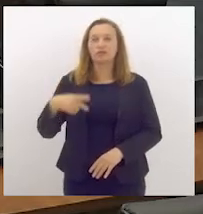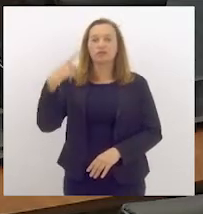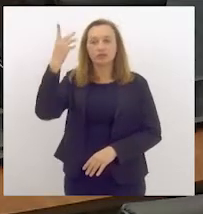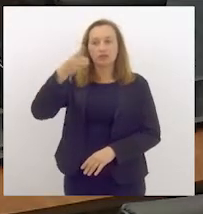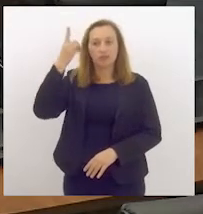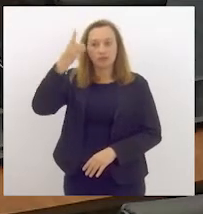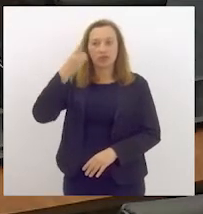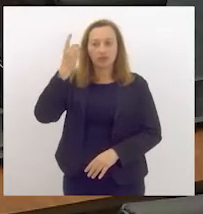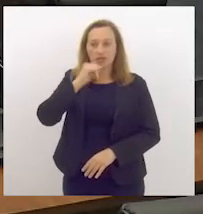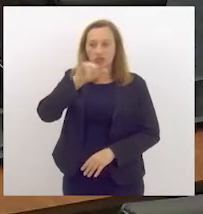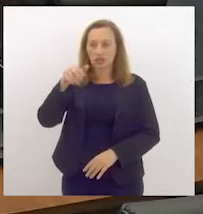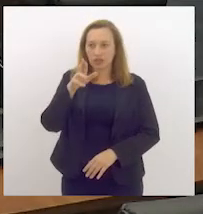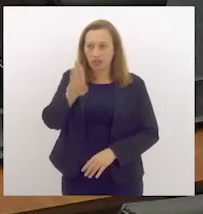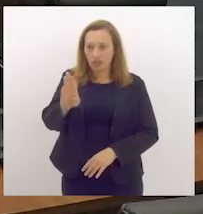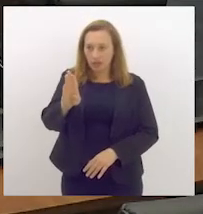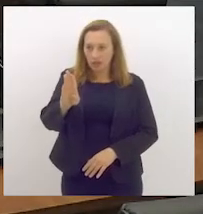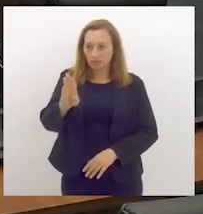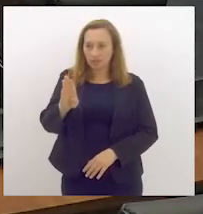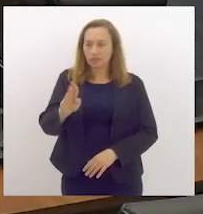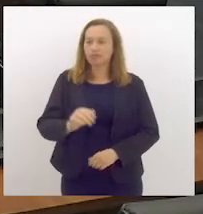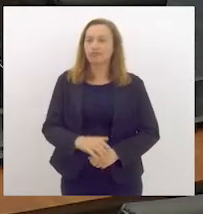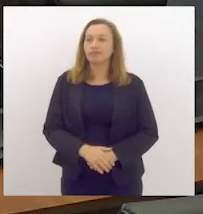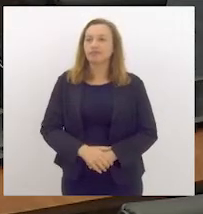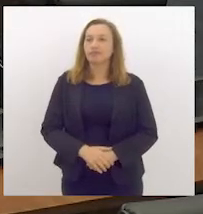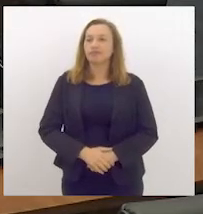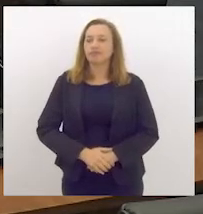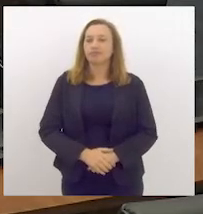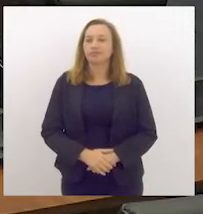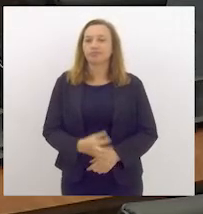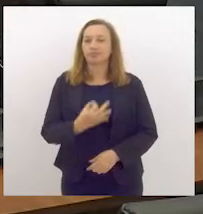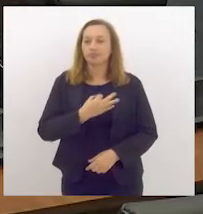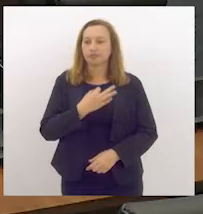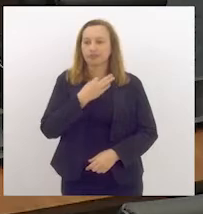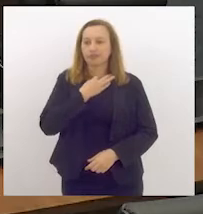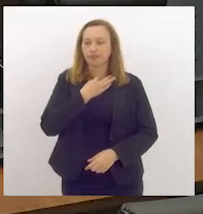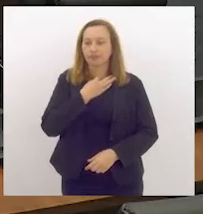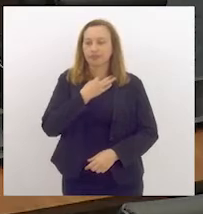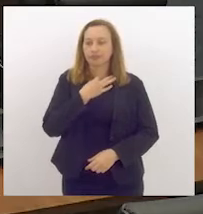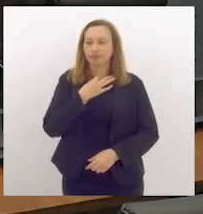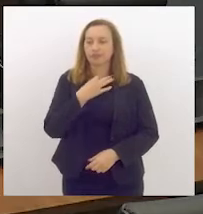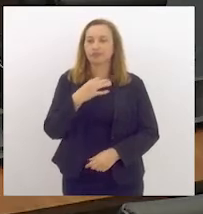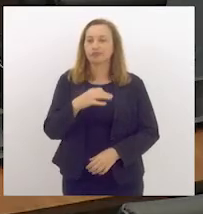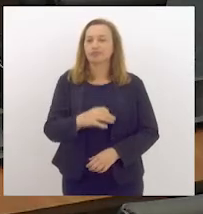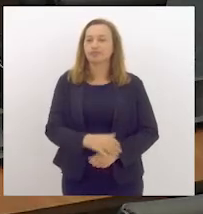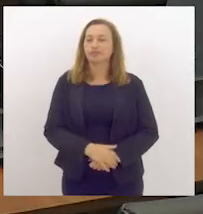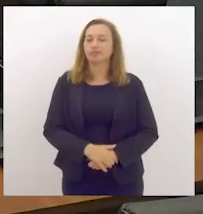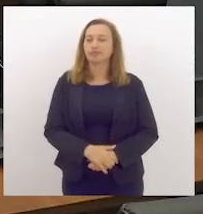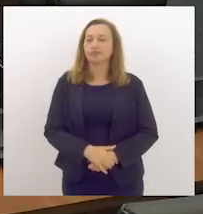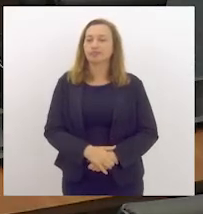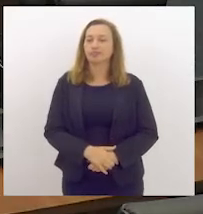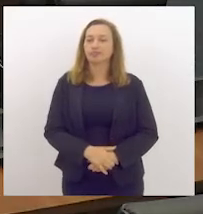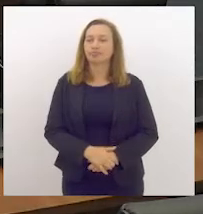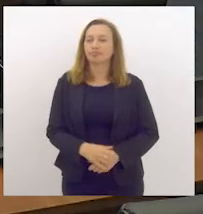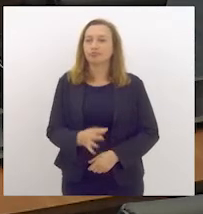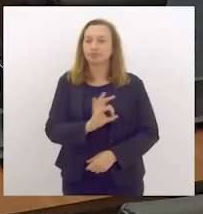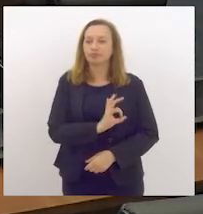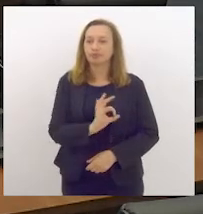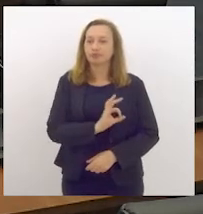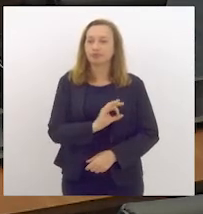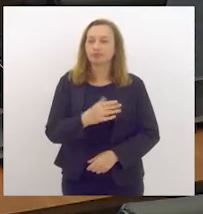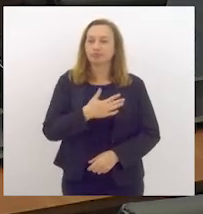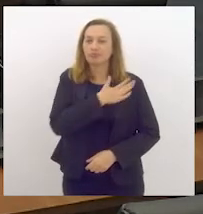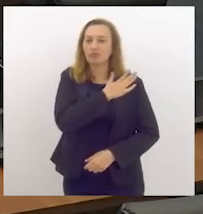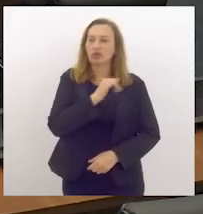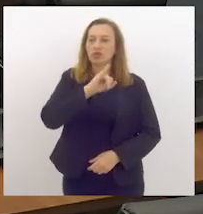Bittencourt e concede medalha Tiradentes e respectivo diploma ao policial